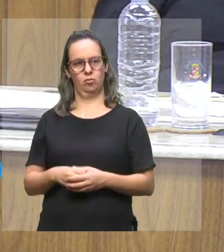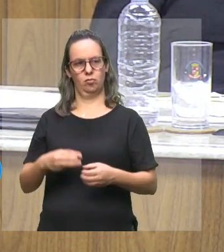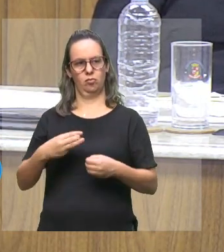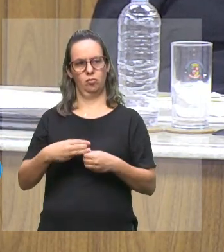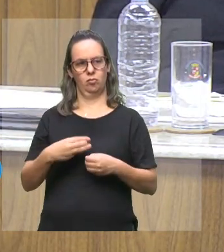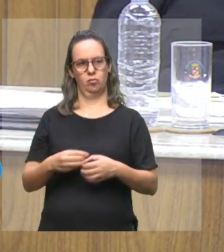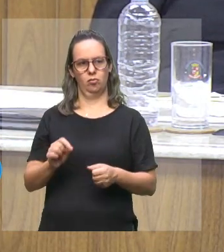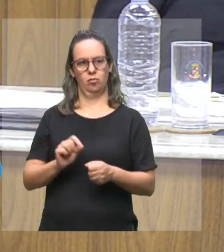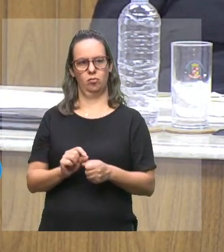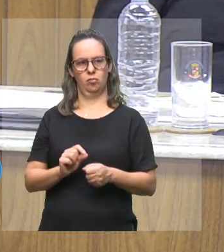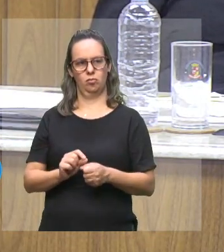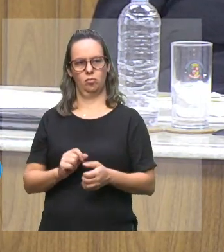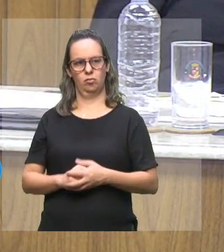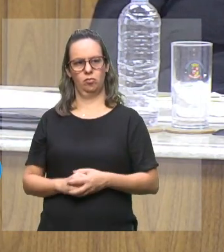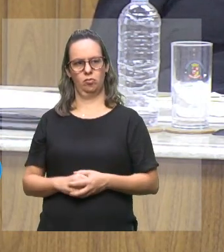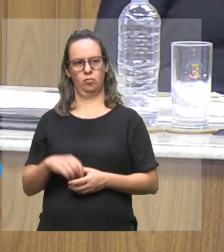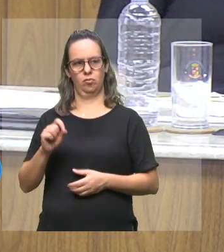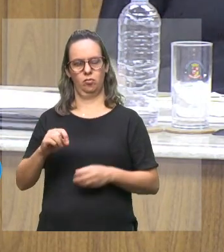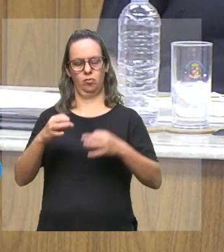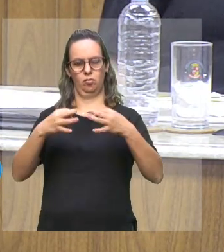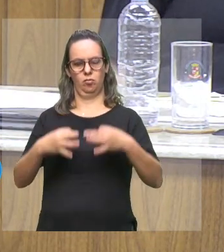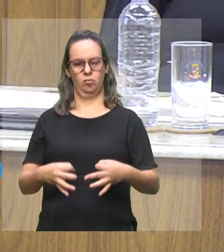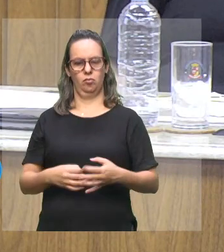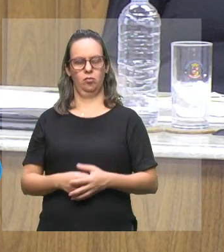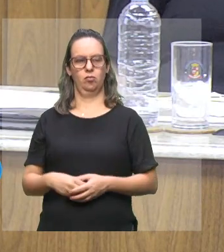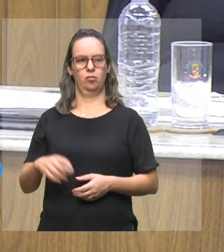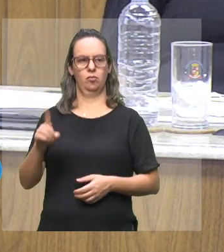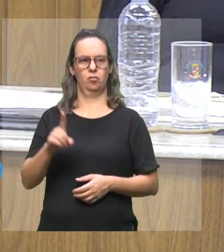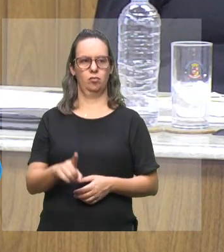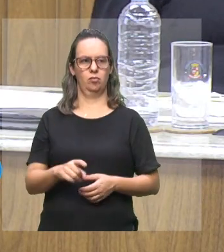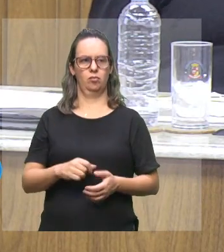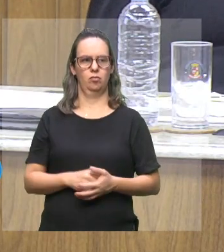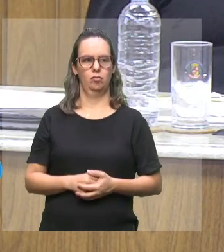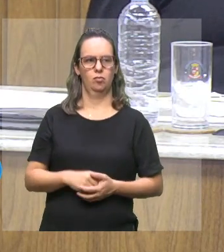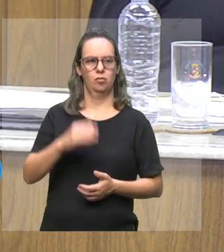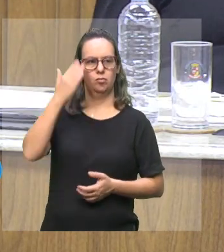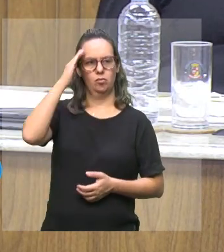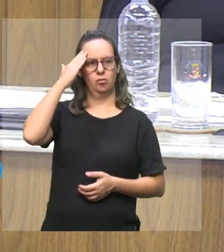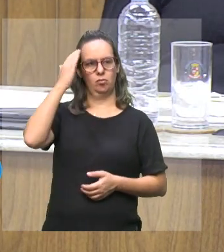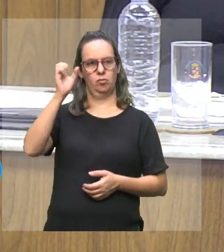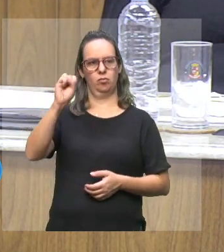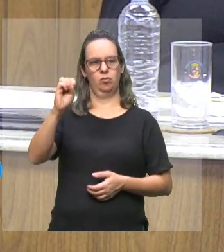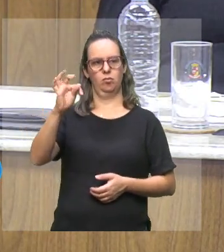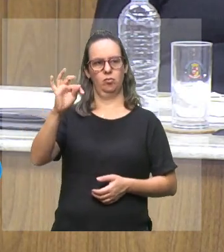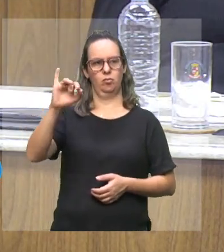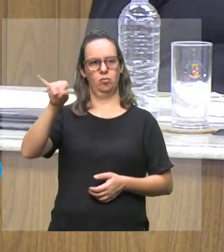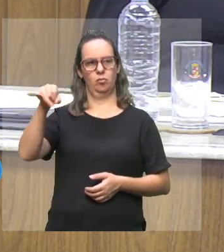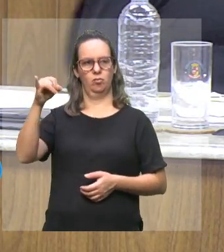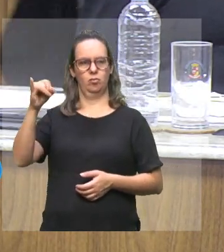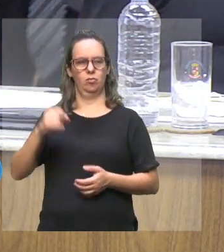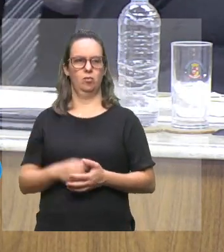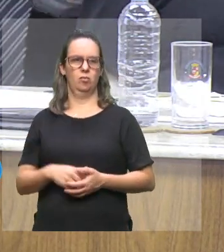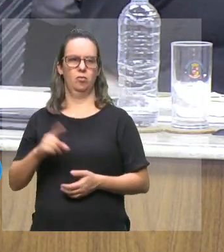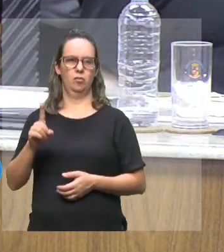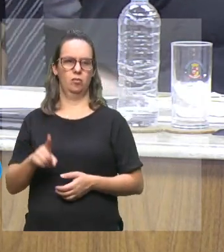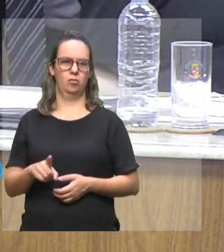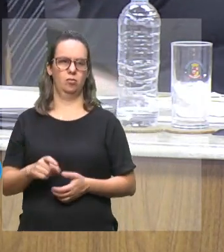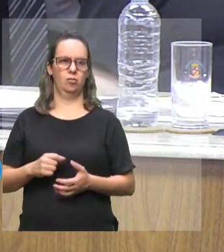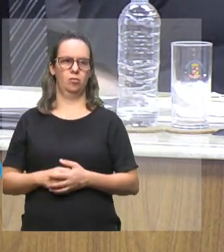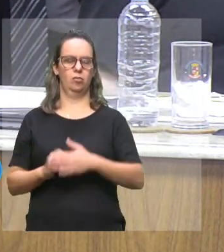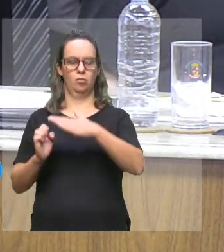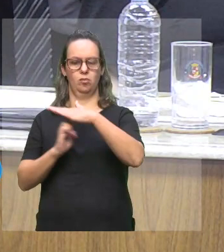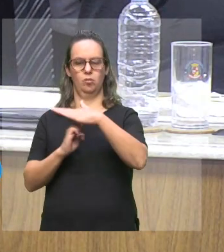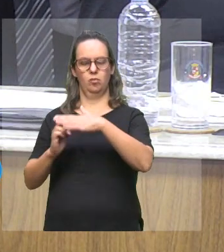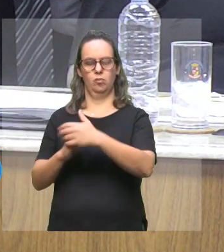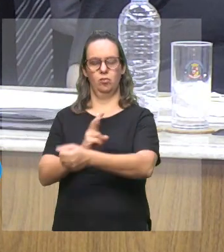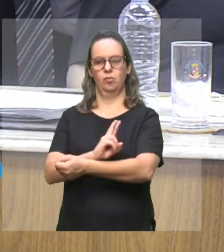fazer simplesmente o que é correto, o que está previsto e qual que é o entendimento do Tribunal de Contas, pois é o órgão que fiscaliza as contas